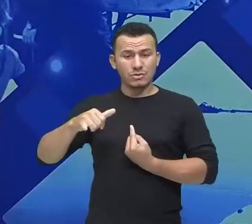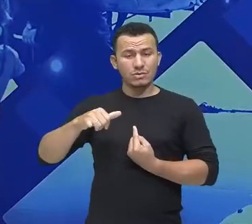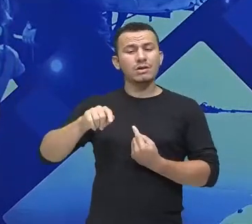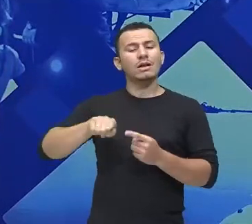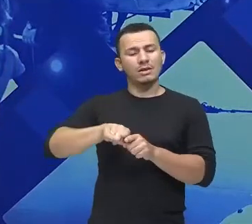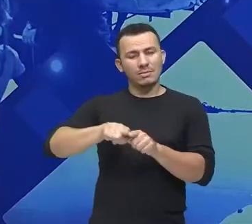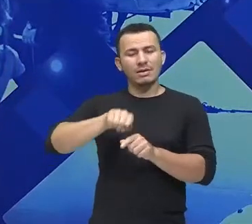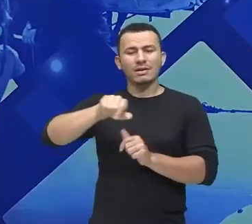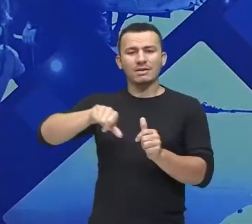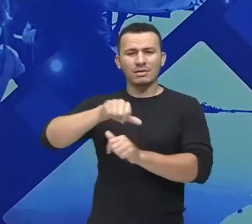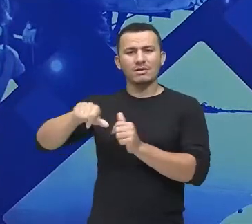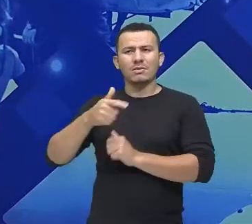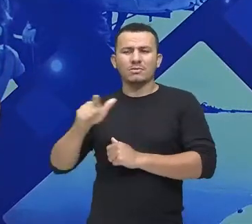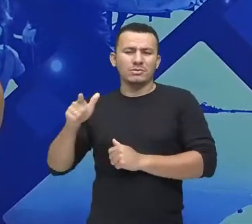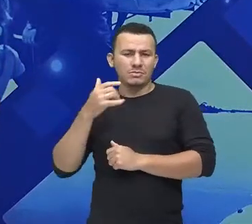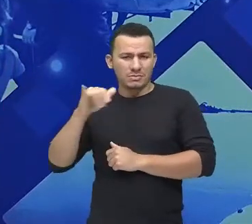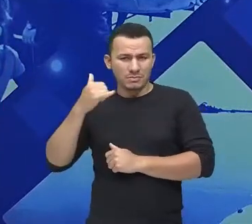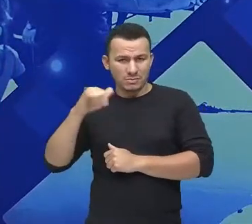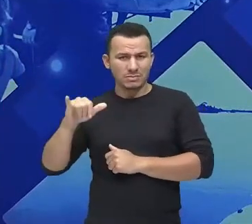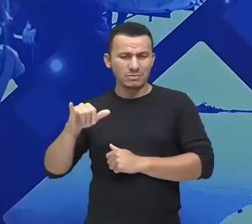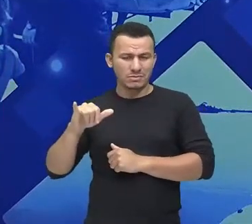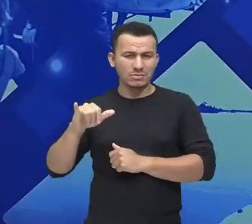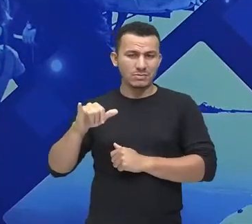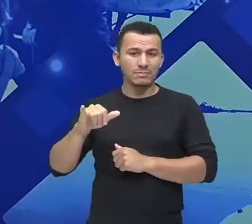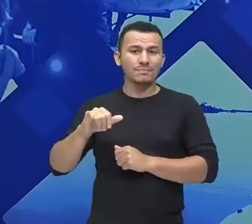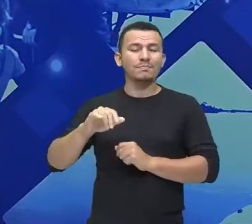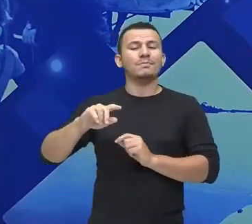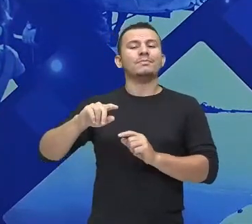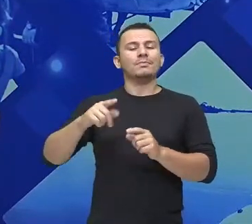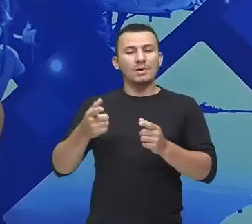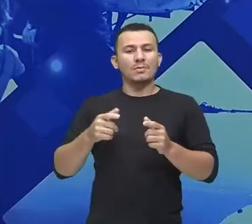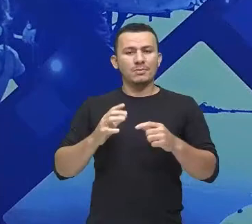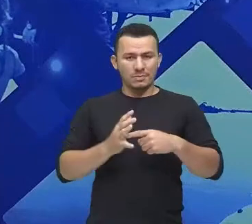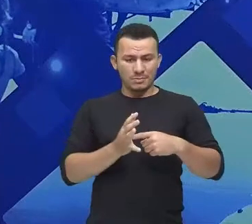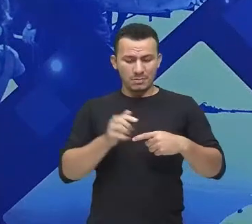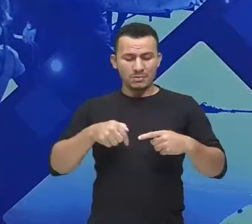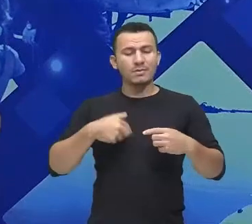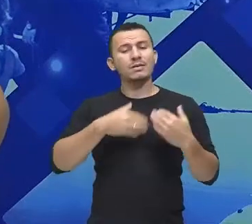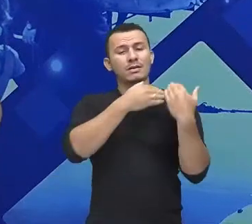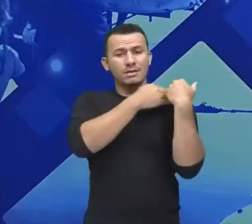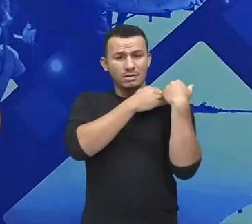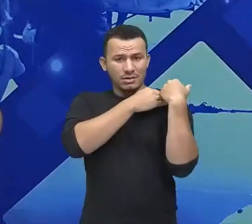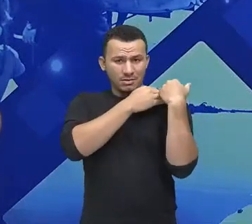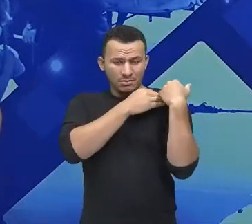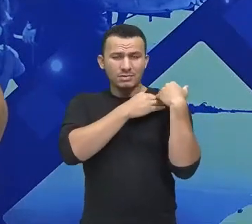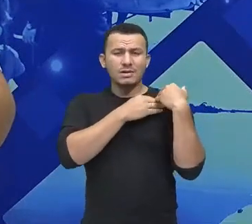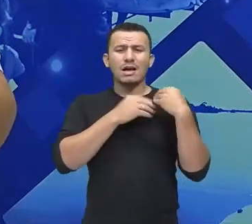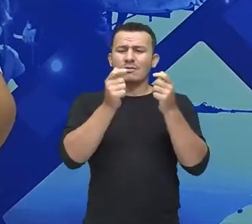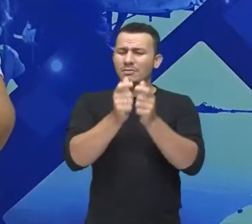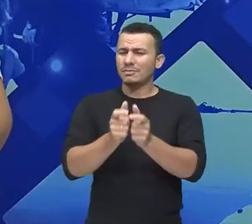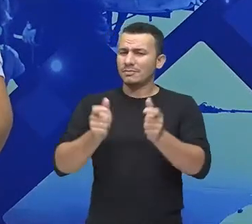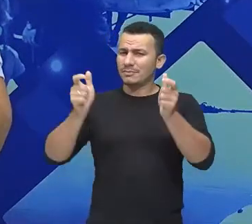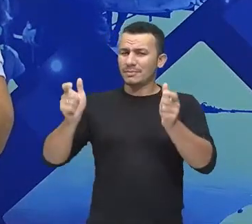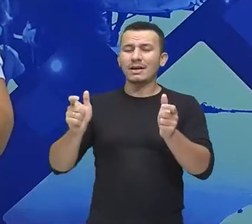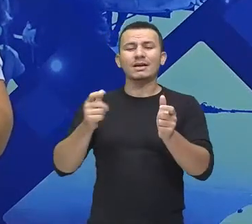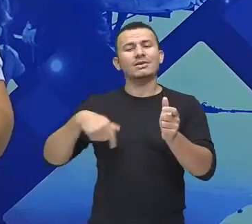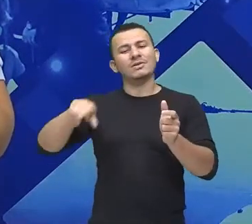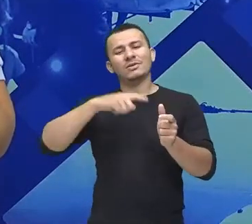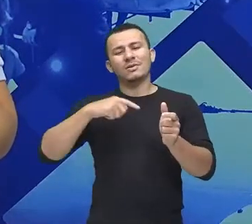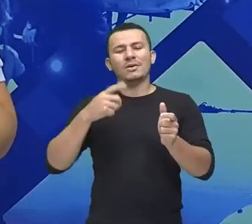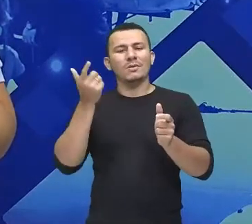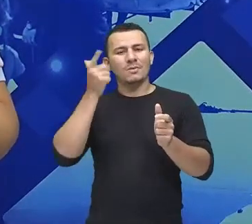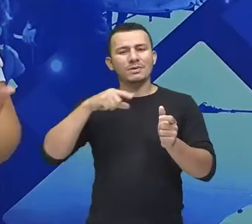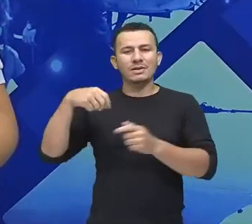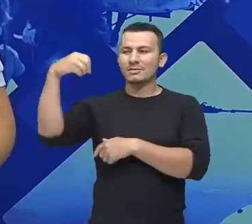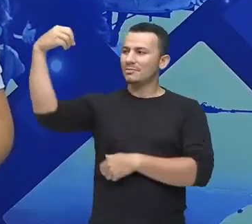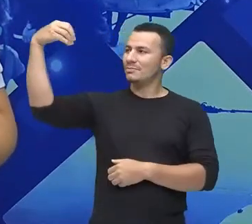outro tipo de energia elétrica. E essas usinas hidrelétricas são responsáveis aí por grande parte da gente conseguir acender